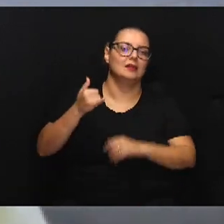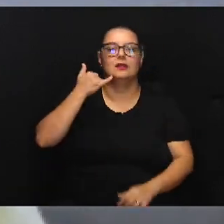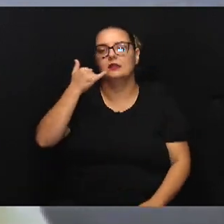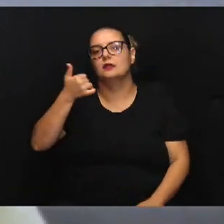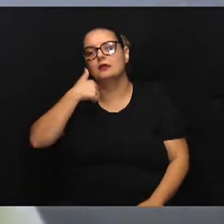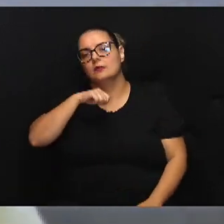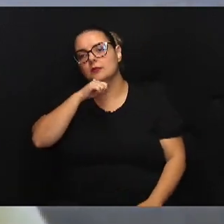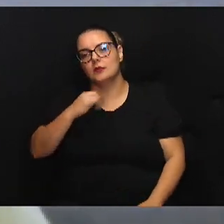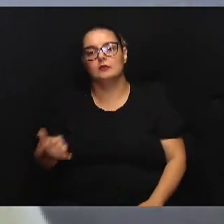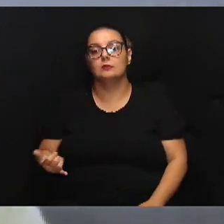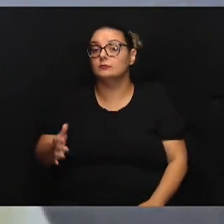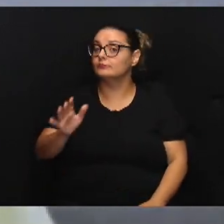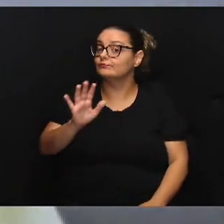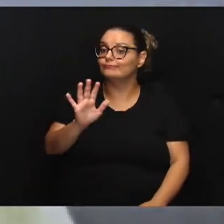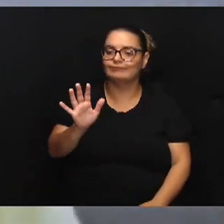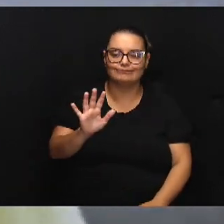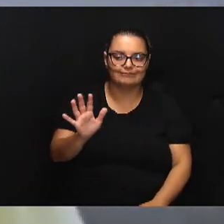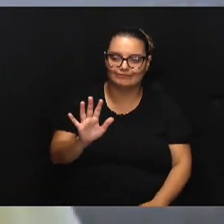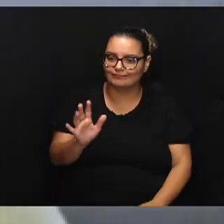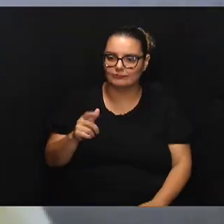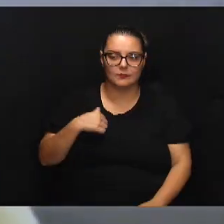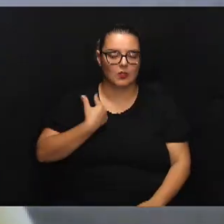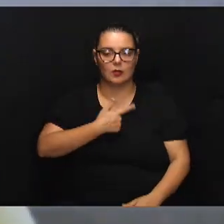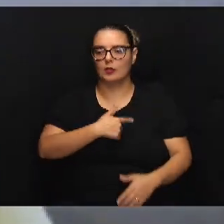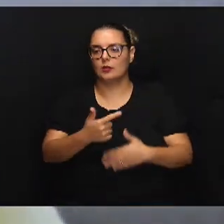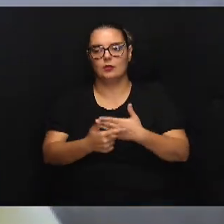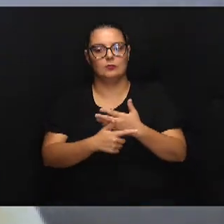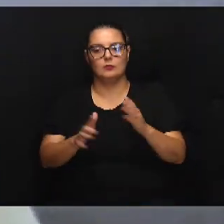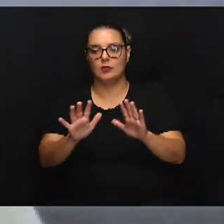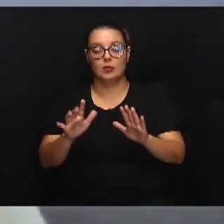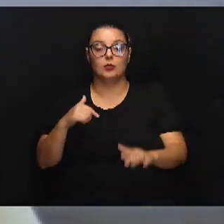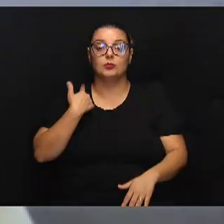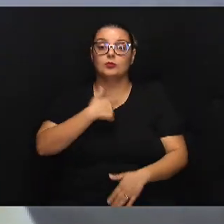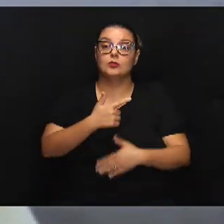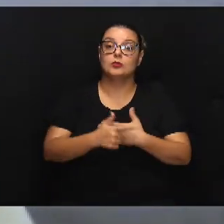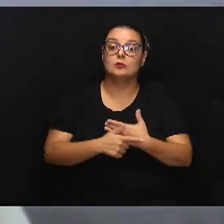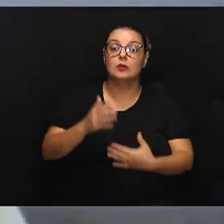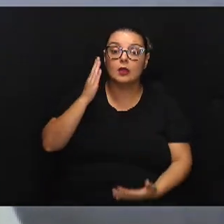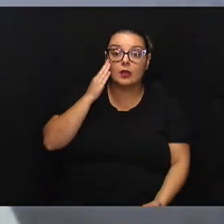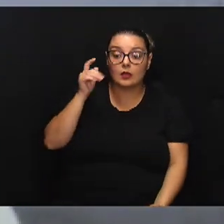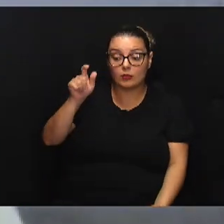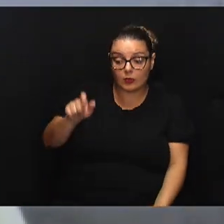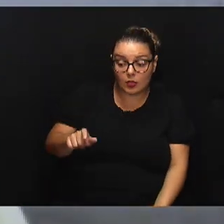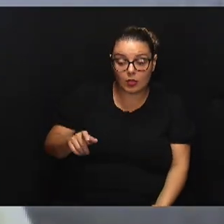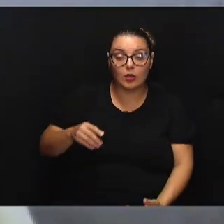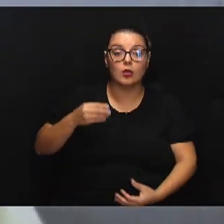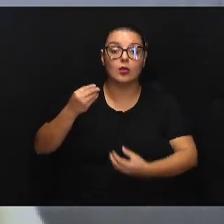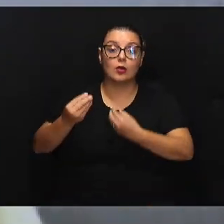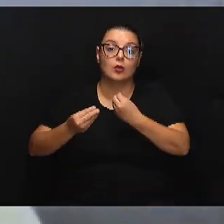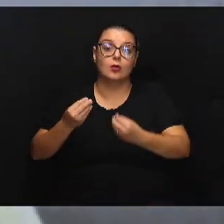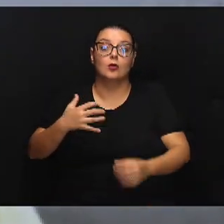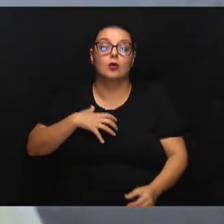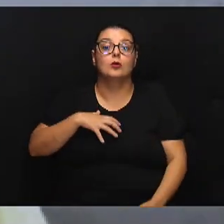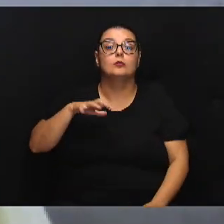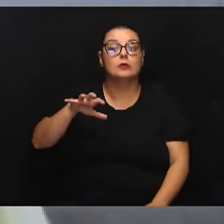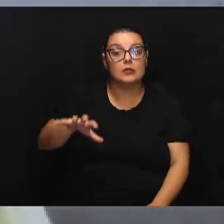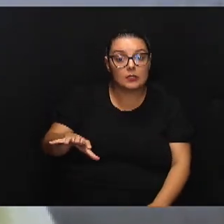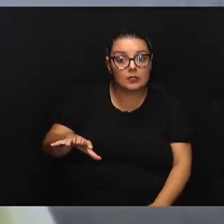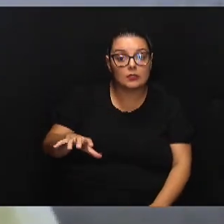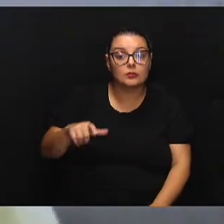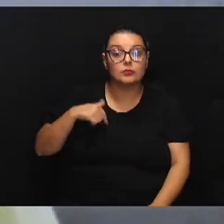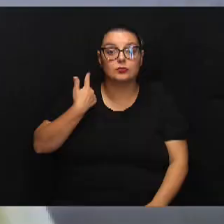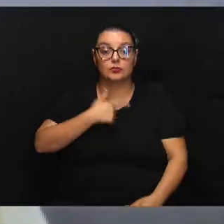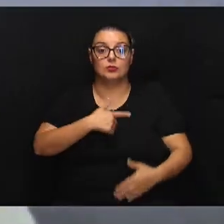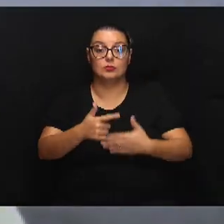pega o telefone e liga. Não é o nosso papel. Nosso papel é entender como é que essa criança está, nosso papel